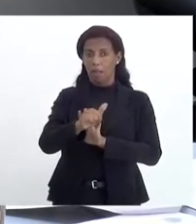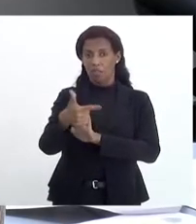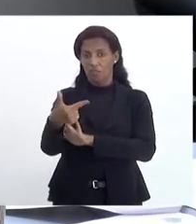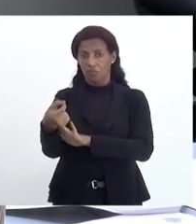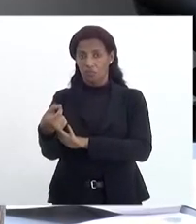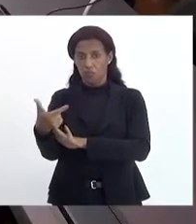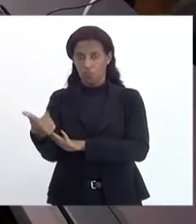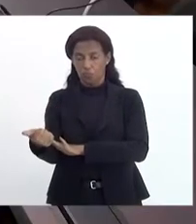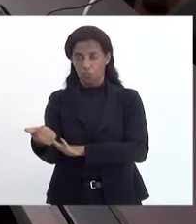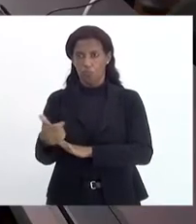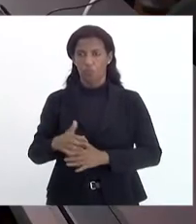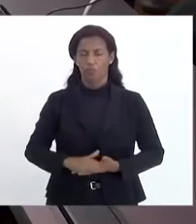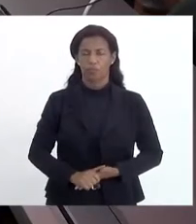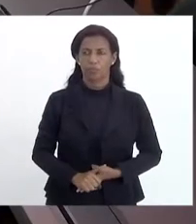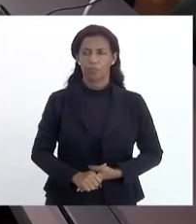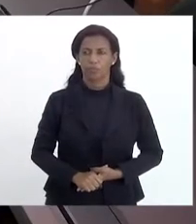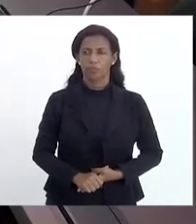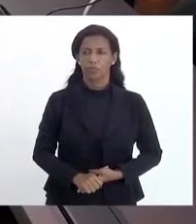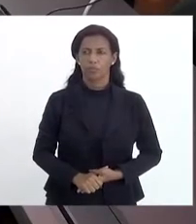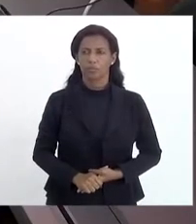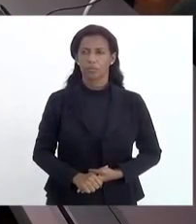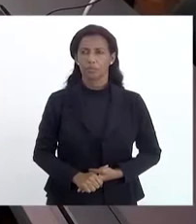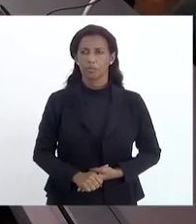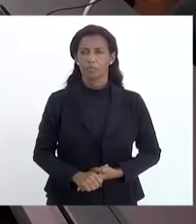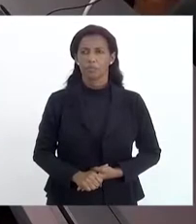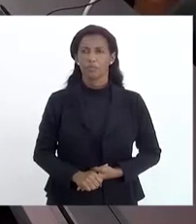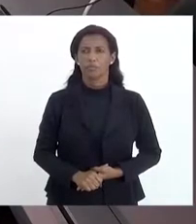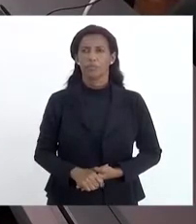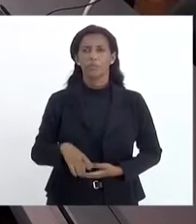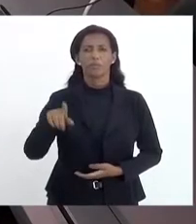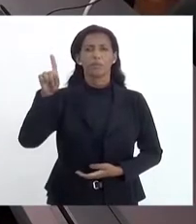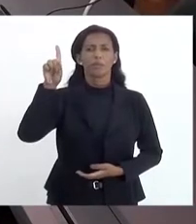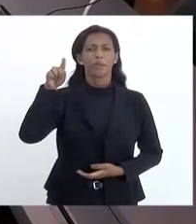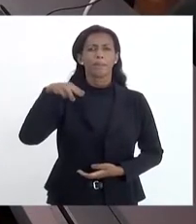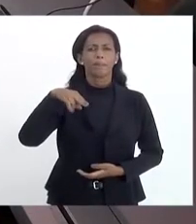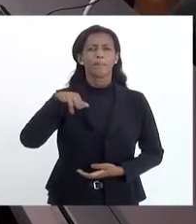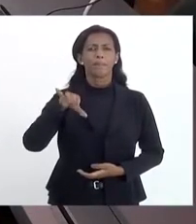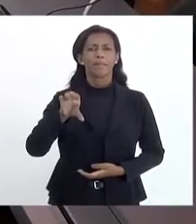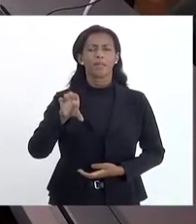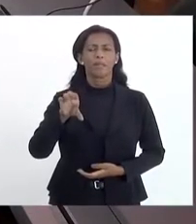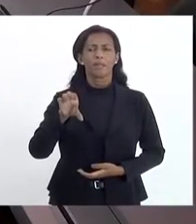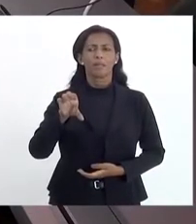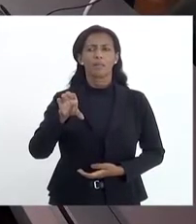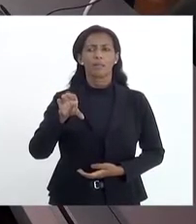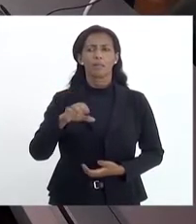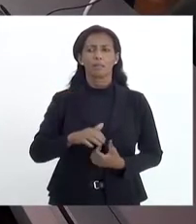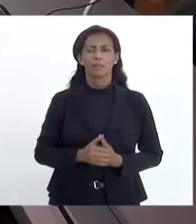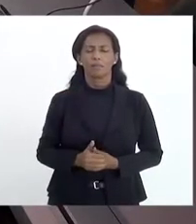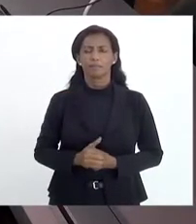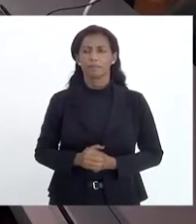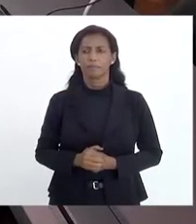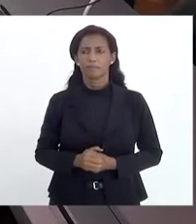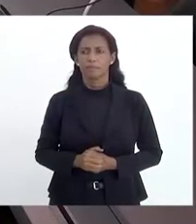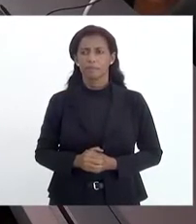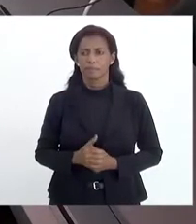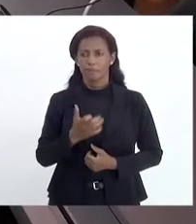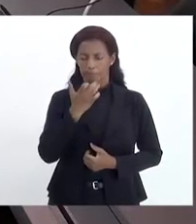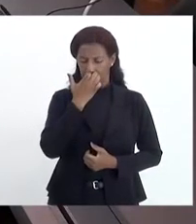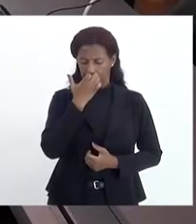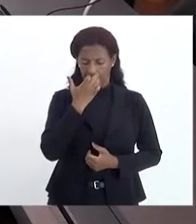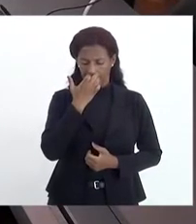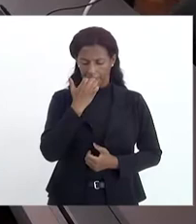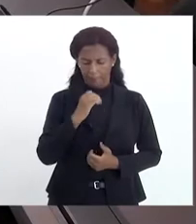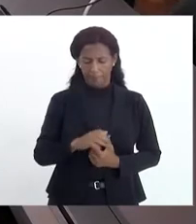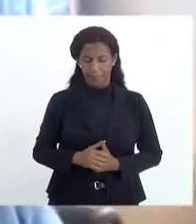Sem problema, tá? Um parênteses, presidente, por favor. Eu acompanho o emenda. Deputado Mink, que